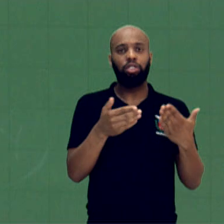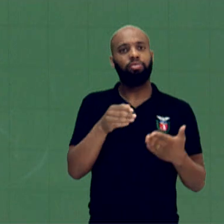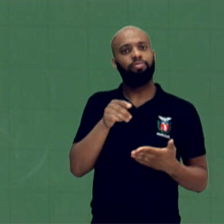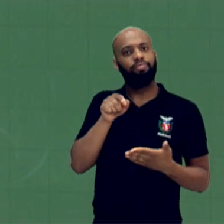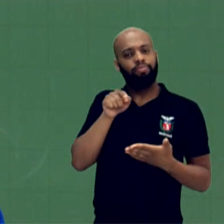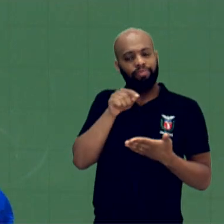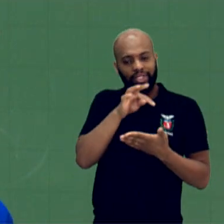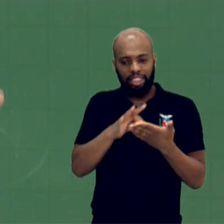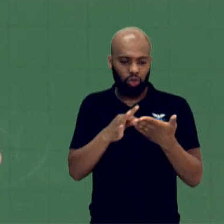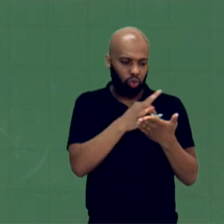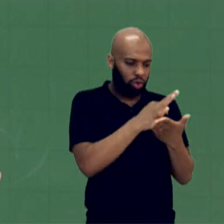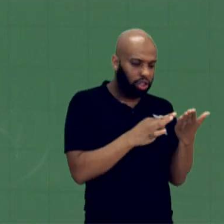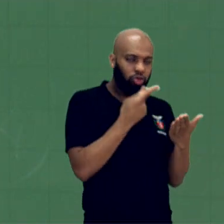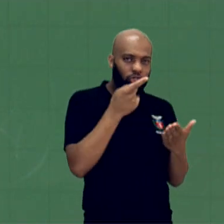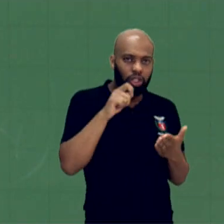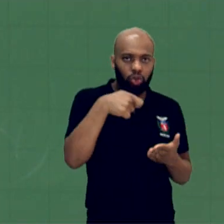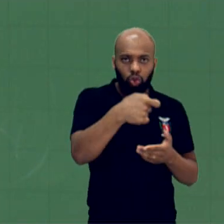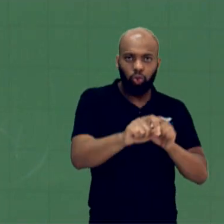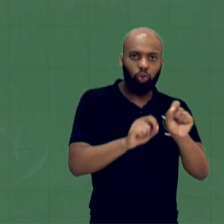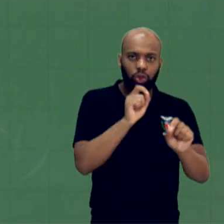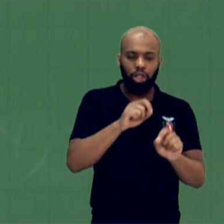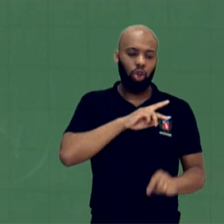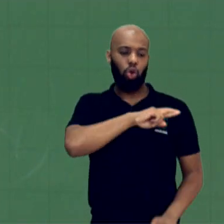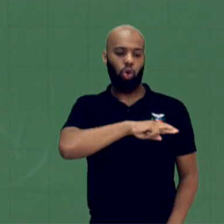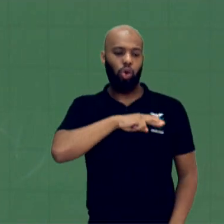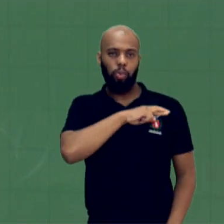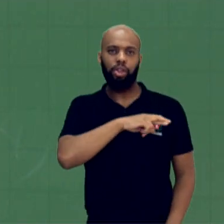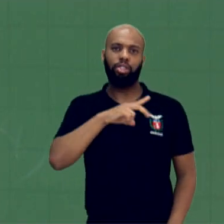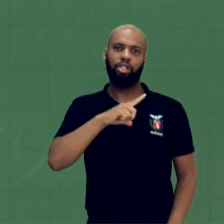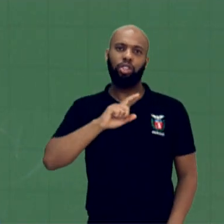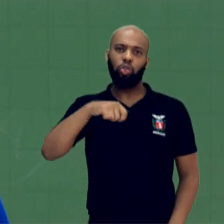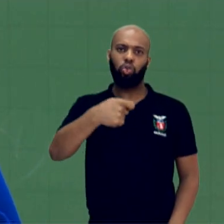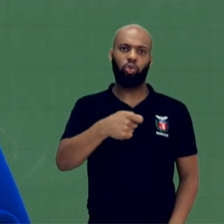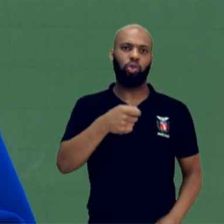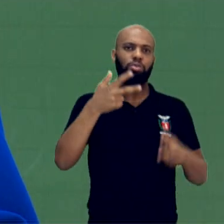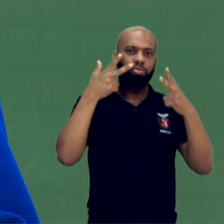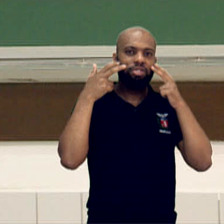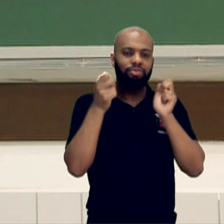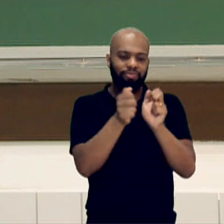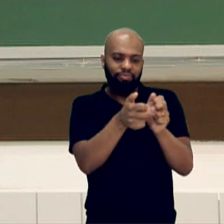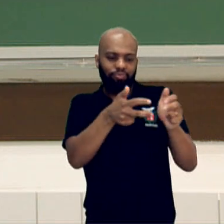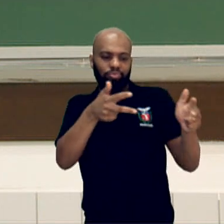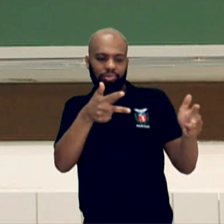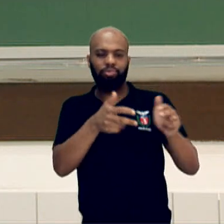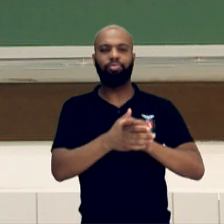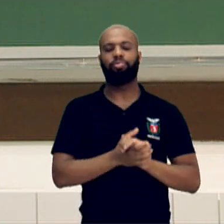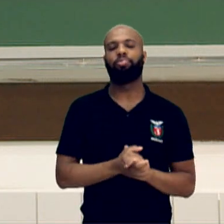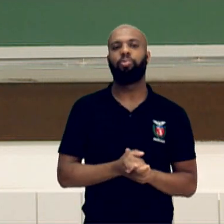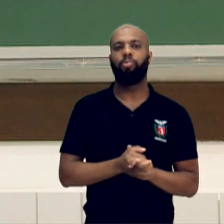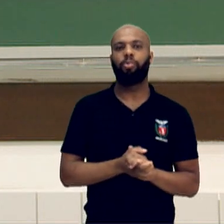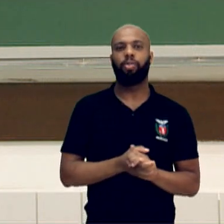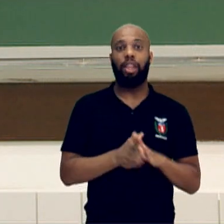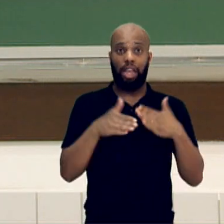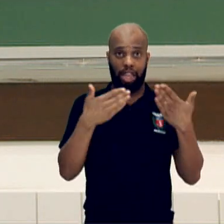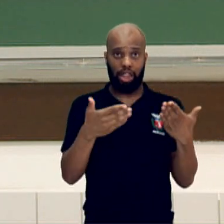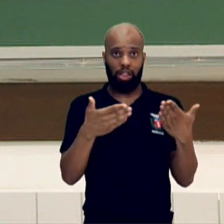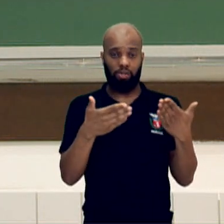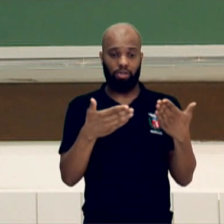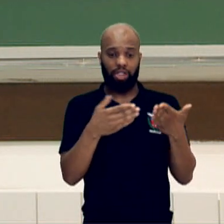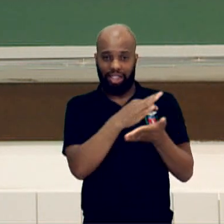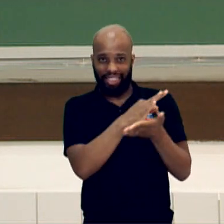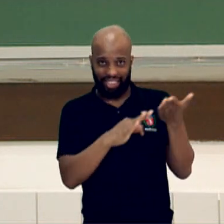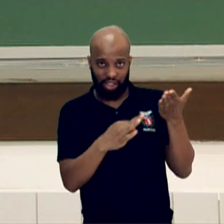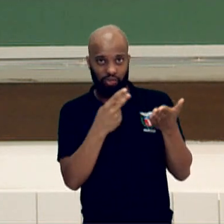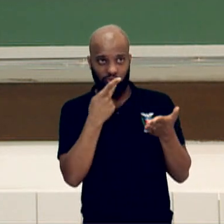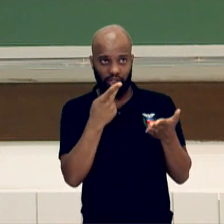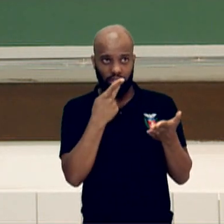falam sobre a história, o romance dos índios, ok? Um texto falando do outro,